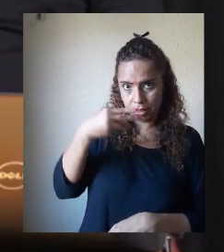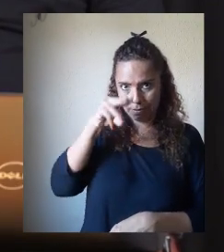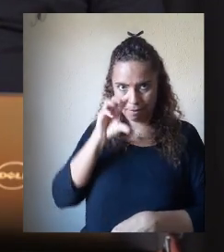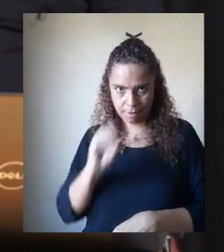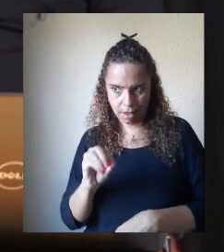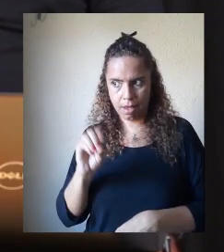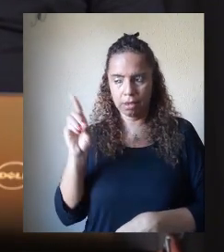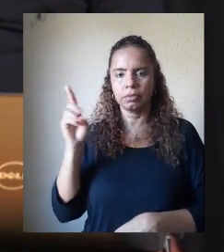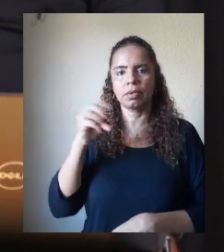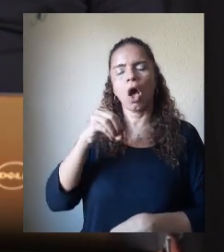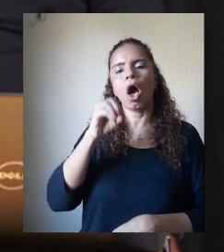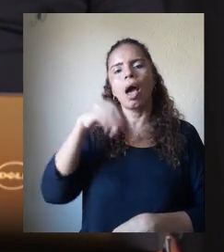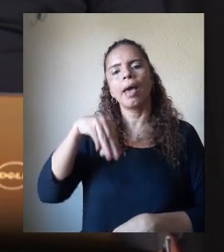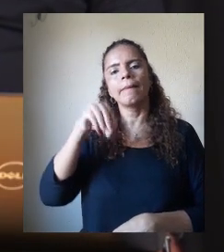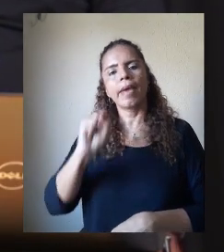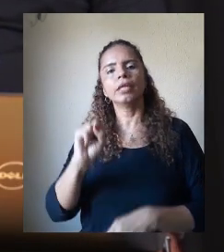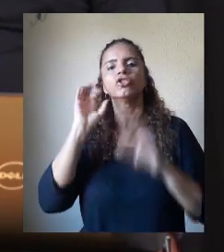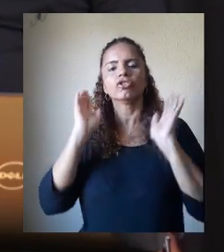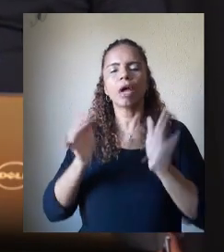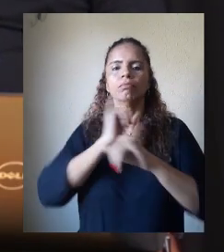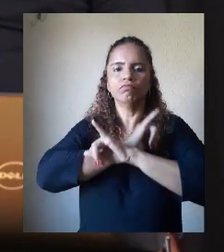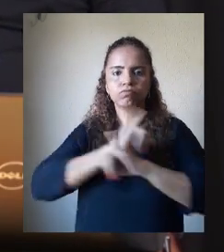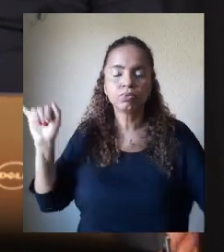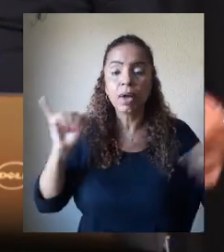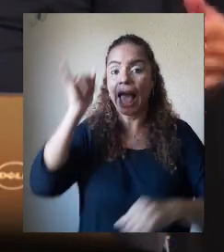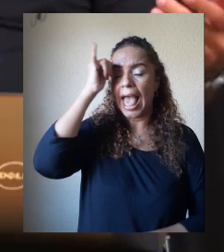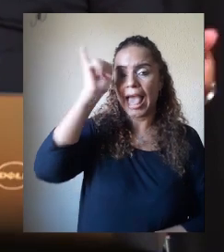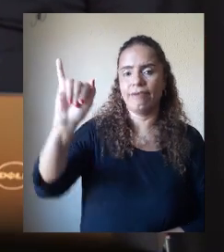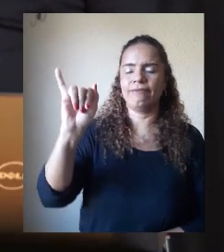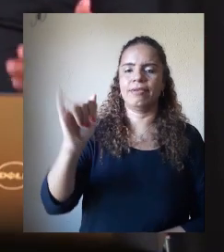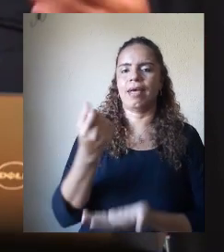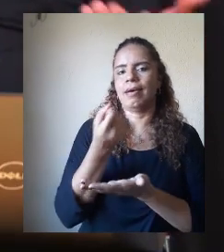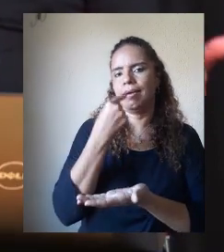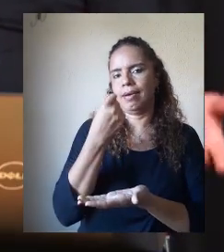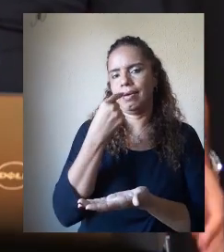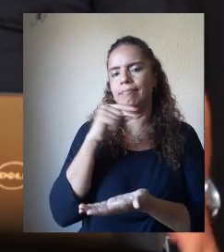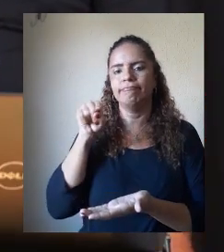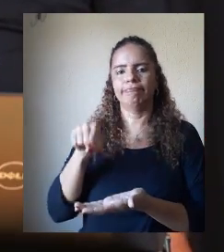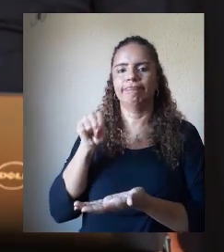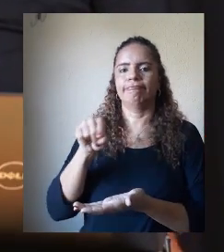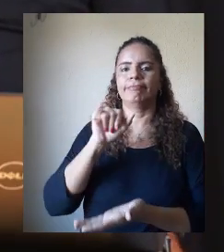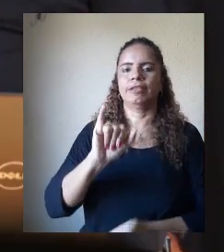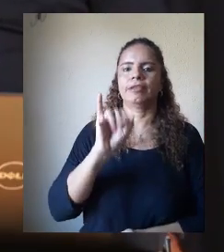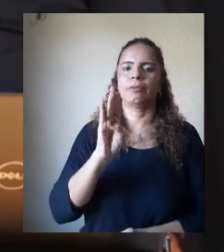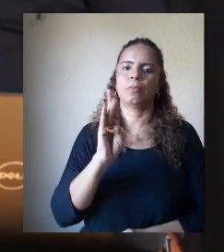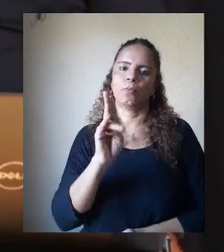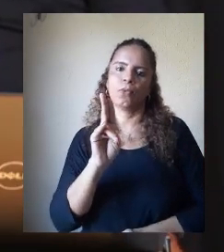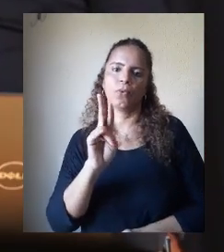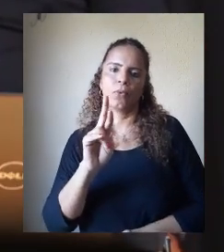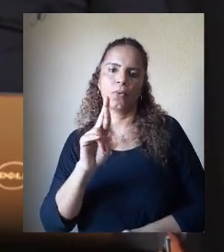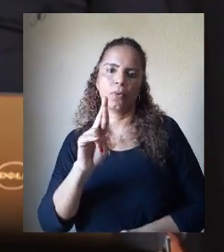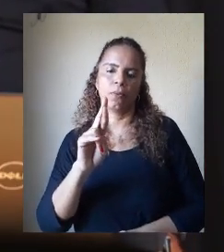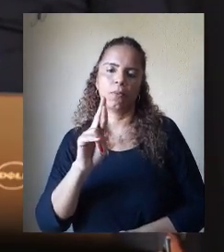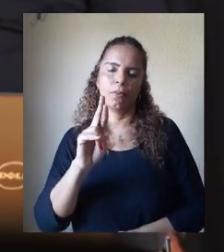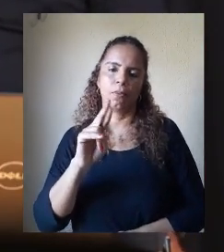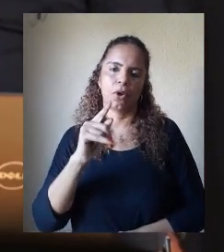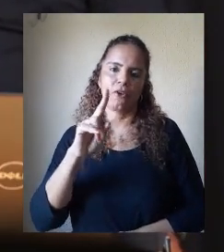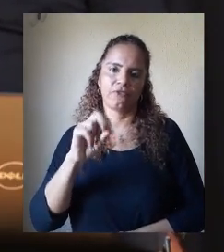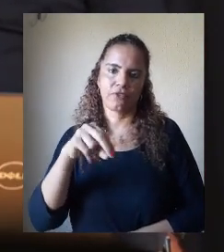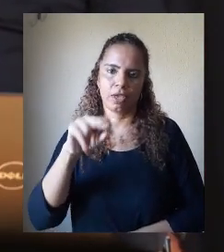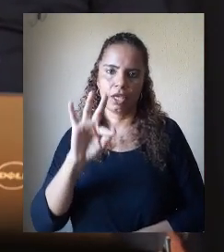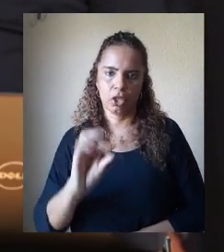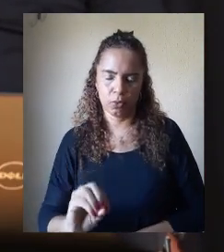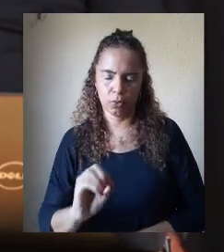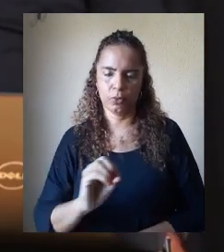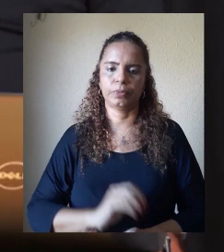fosse utilizado, mesmo que a gente não tenha evidência ainda tão robusta assim. Mas não custa nada como forma preventiva. Isso, especialmente pelo fato de que ele não é